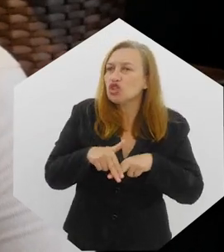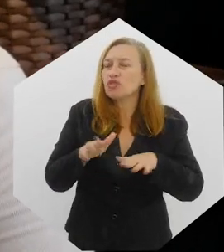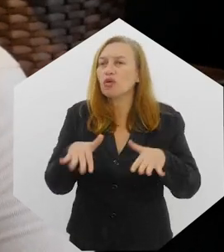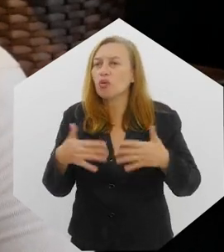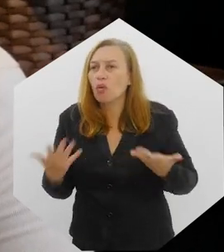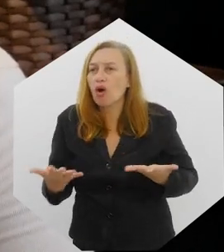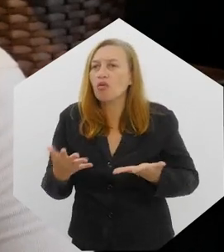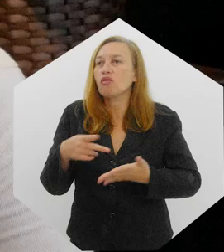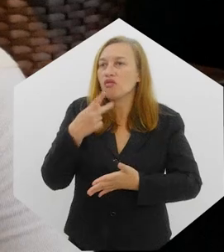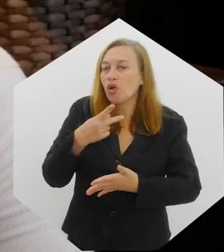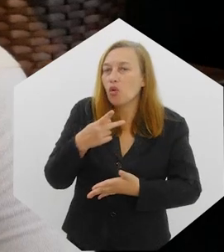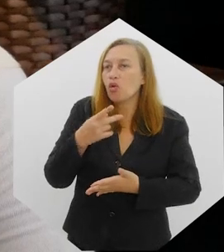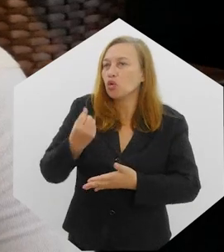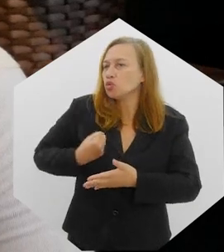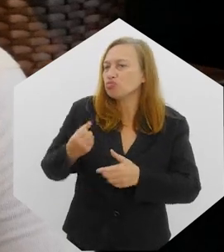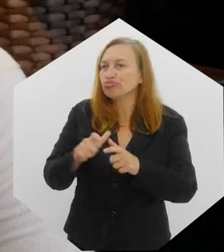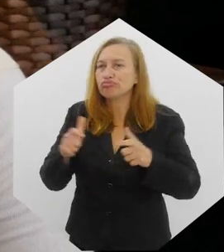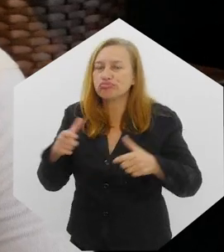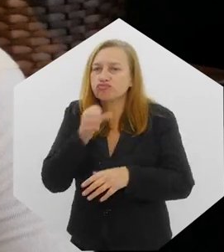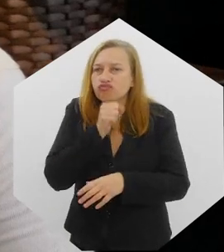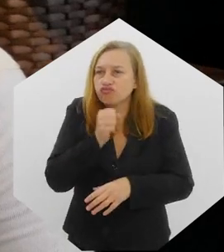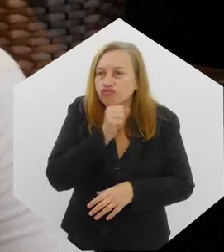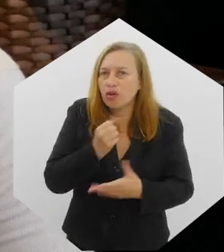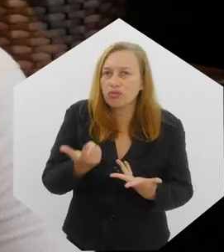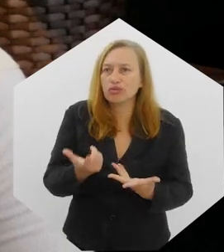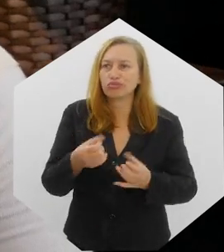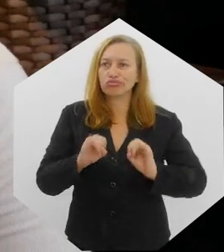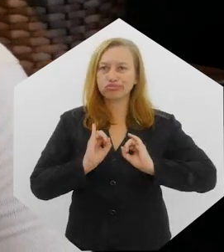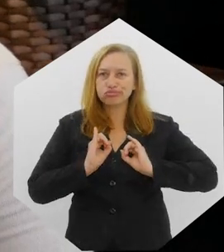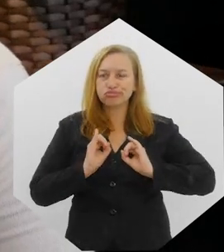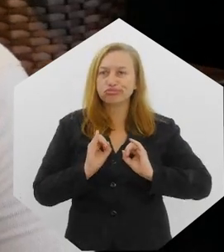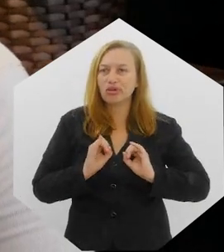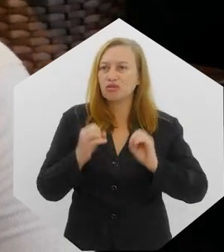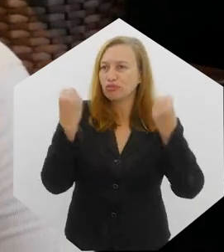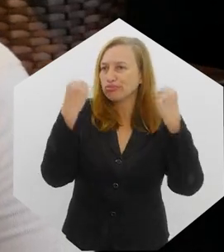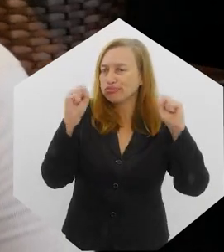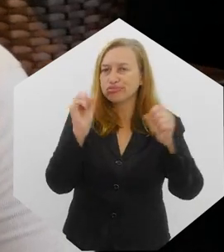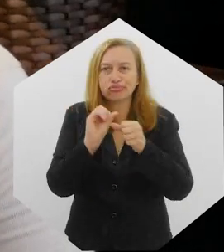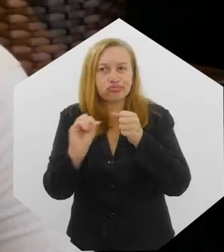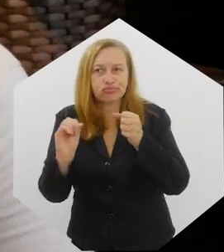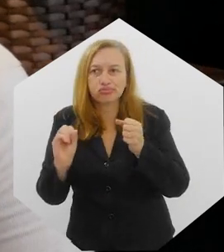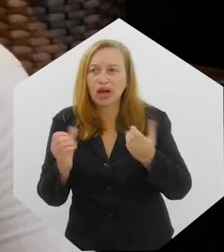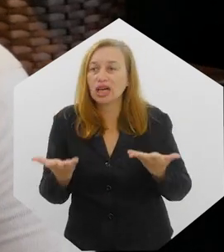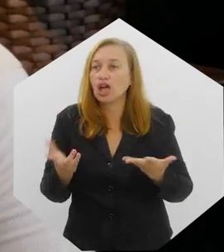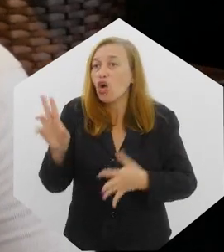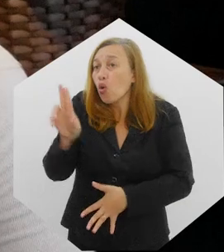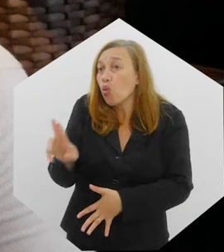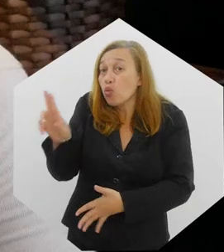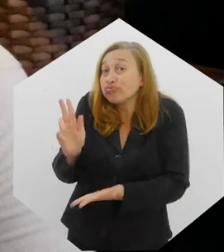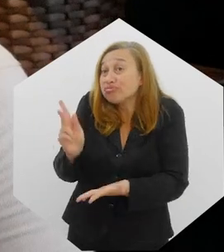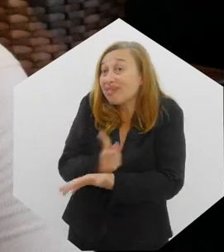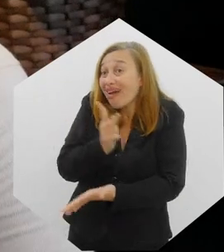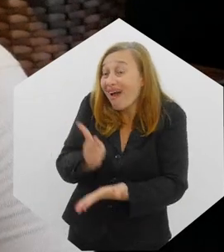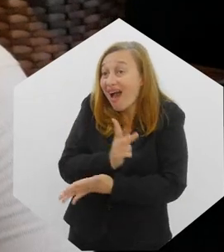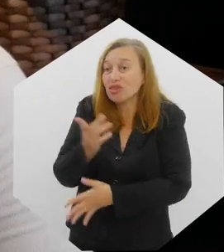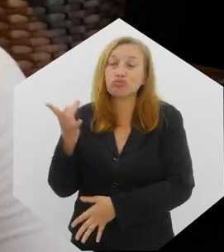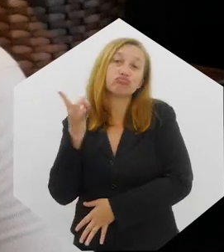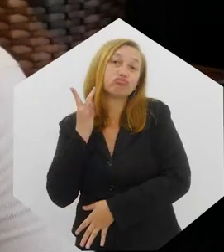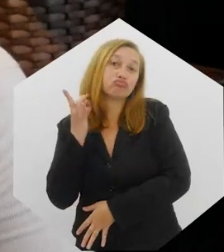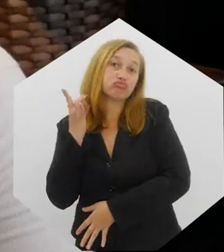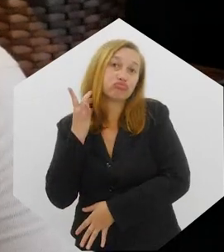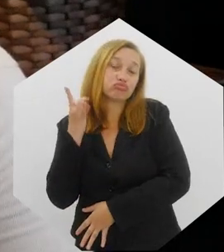causas, né? A gente falou aí do envelhecimento da população, sedentarismo, uso indiscriminado, né, de forma equivocada